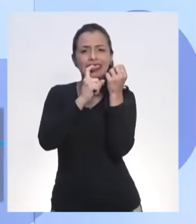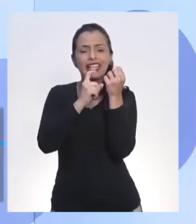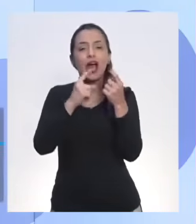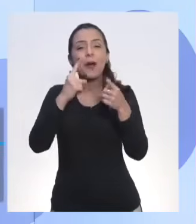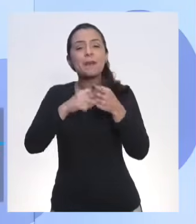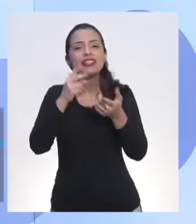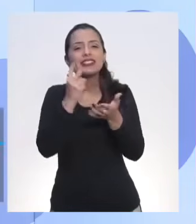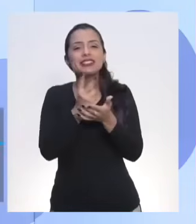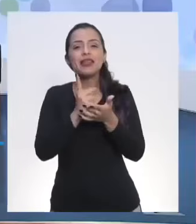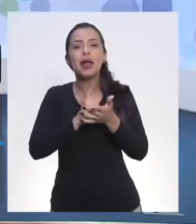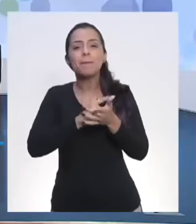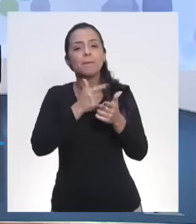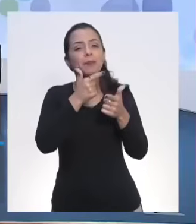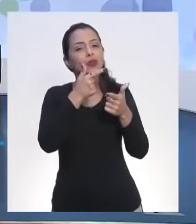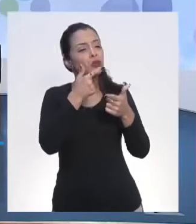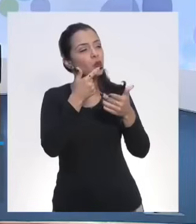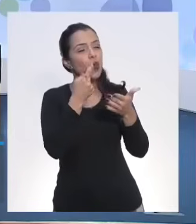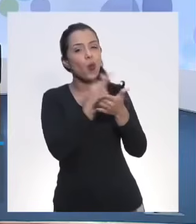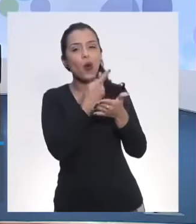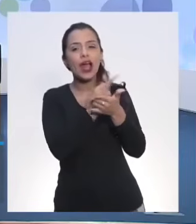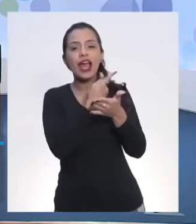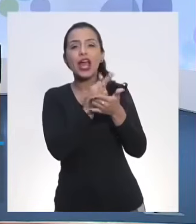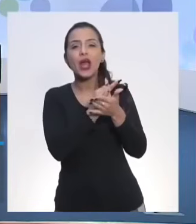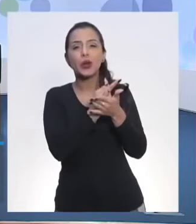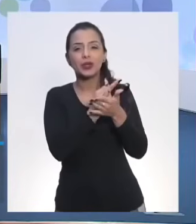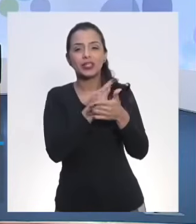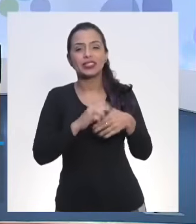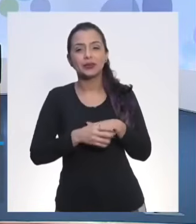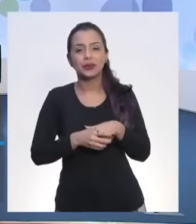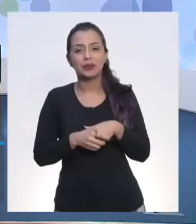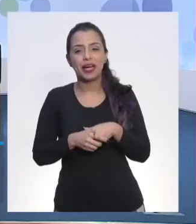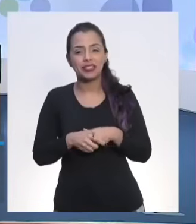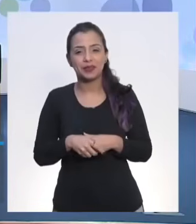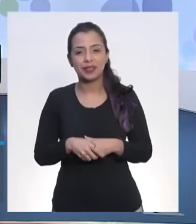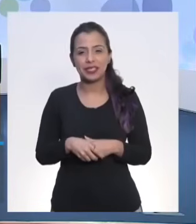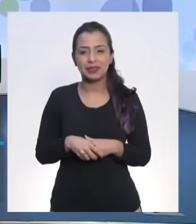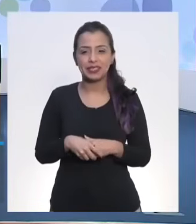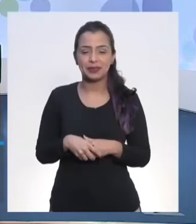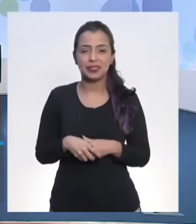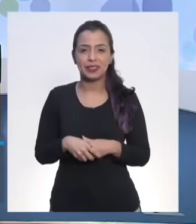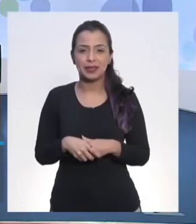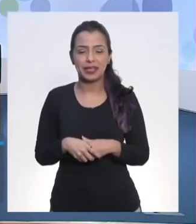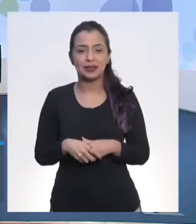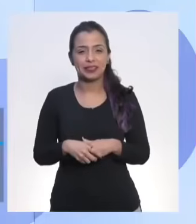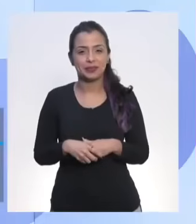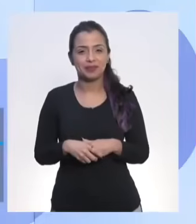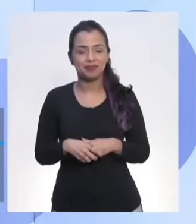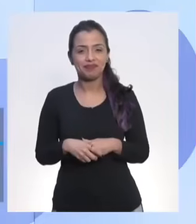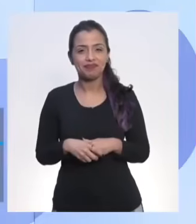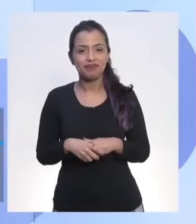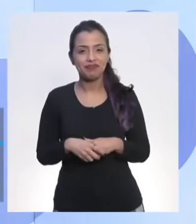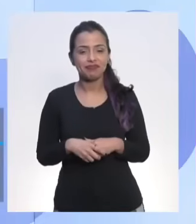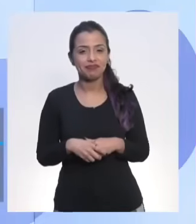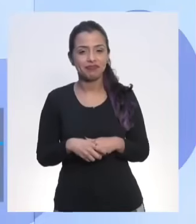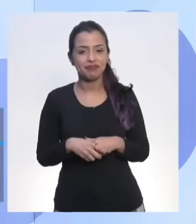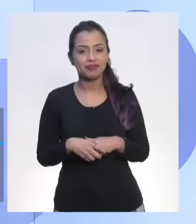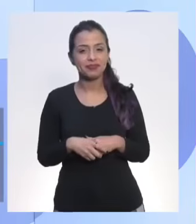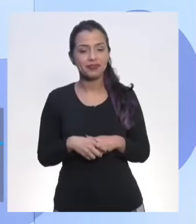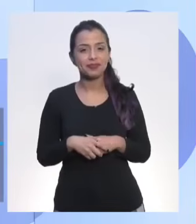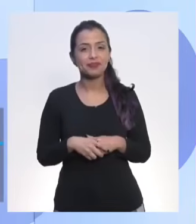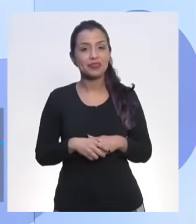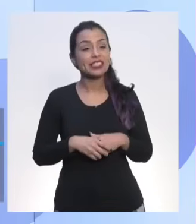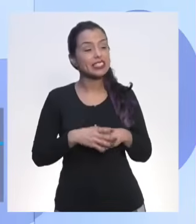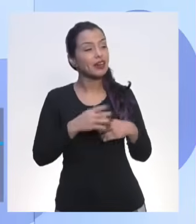erro comum nisso, de fazer a associação. Não, não vou fazer piada, não. Ele já fez cara de preocupado, eu não vou fazer piada, não. A